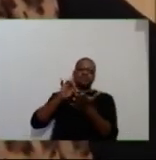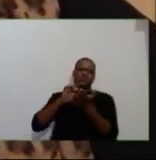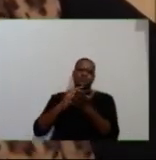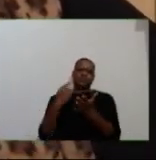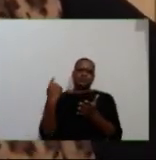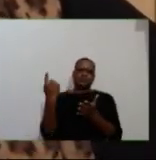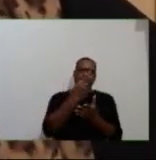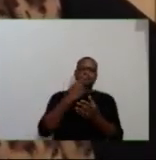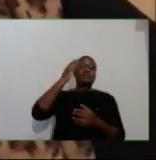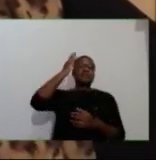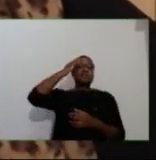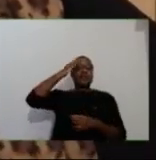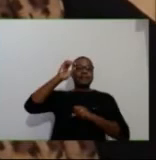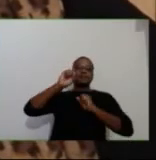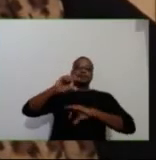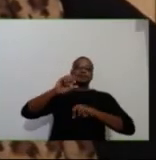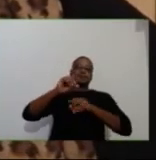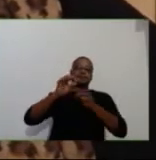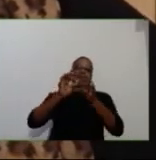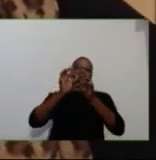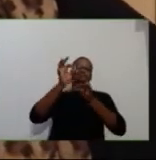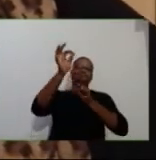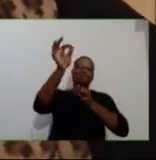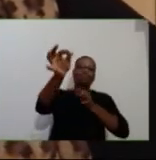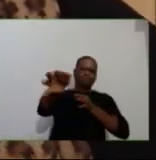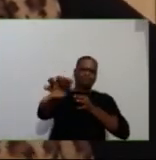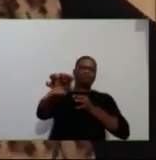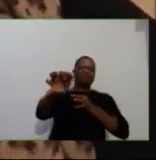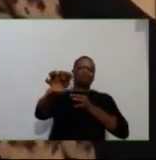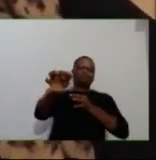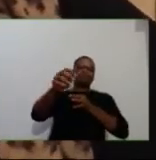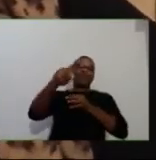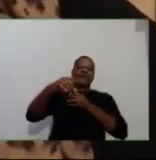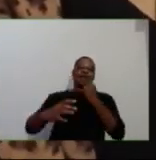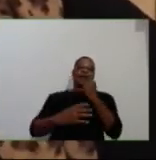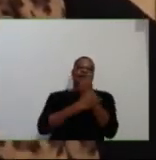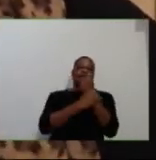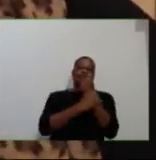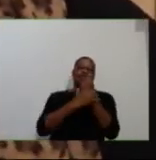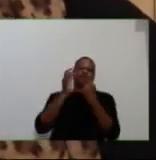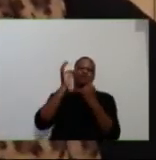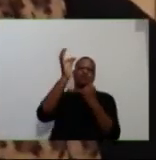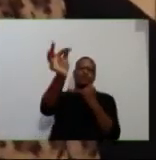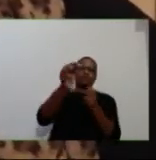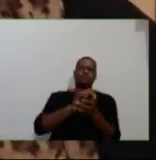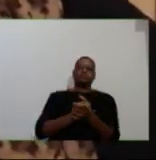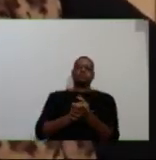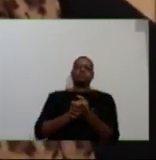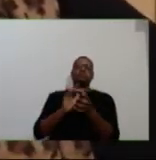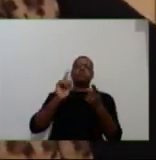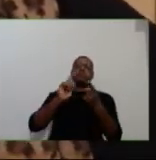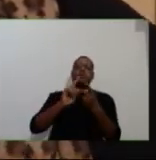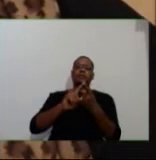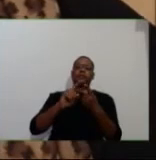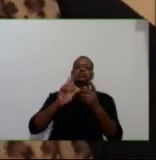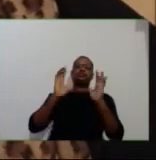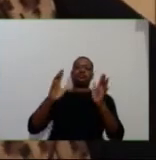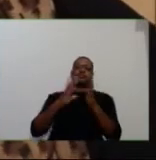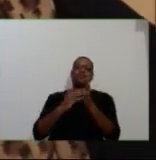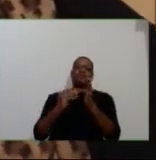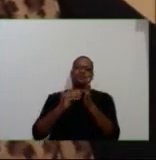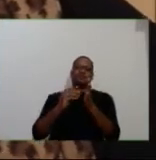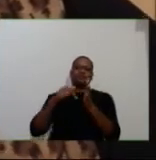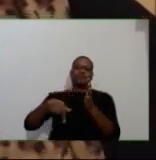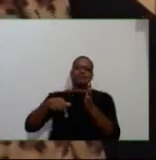ensino à distância é uma garantia para o futuro, é uma modalidade que o SENAC já usa há muitos anos,